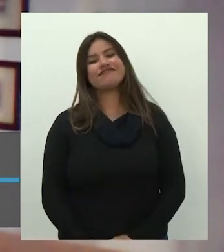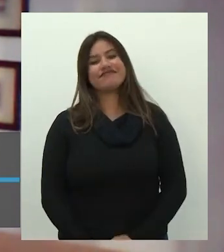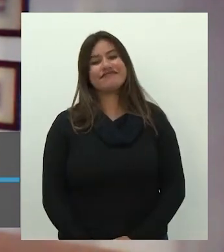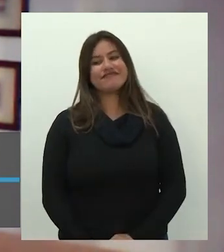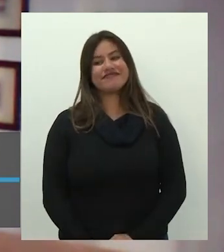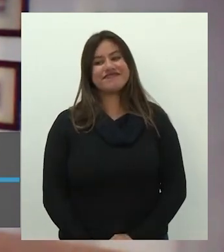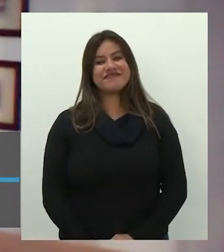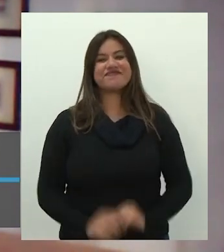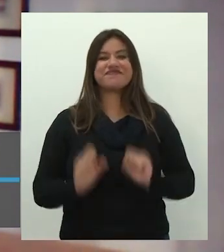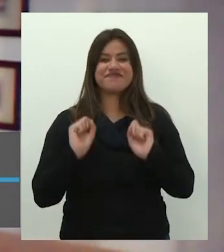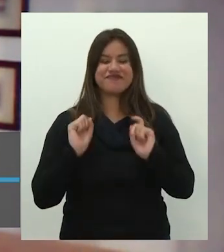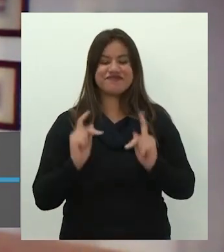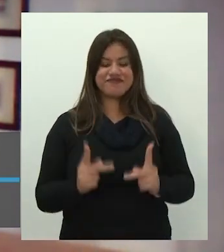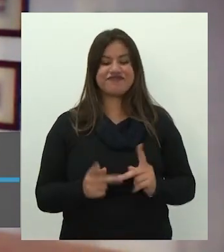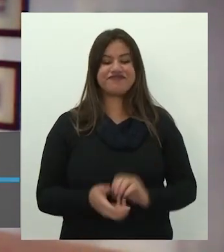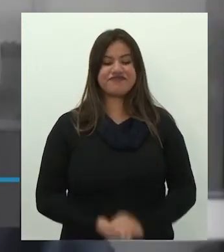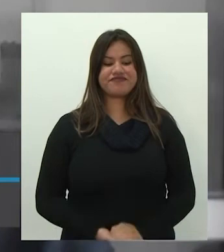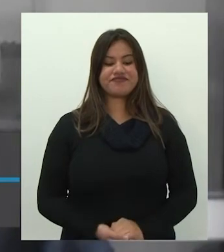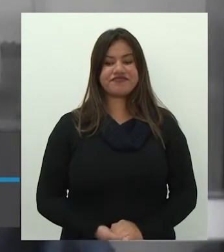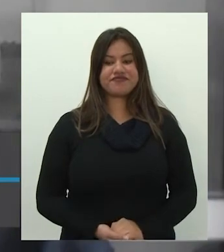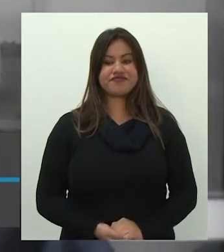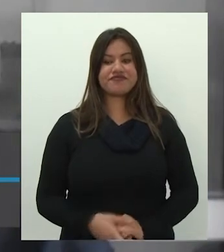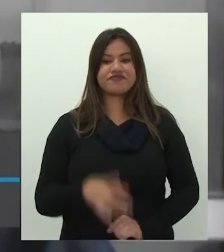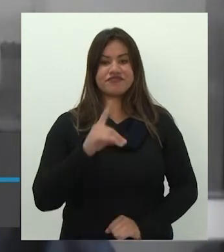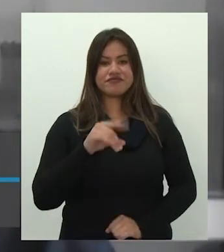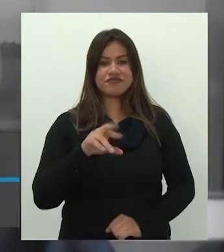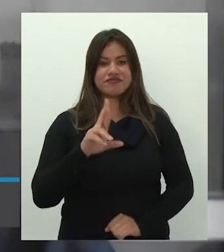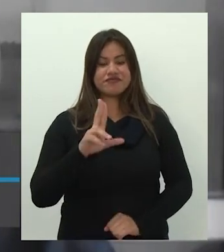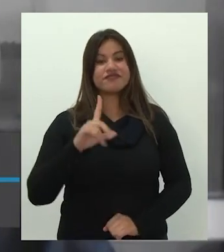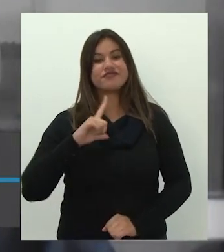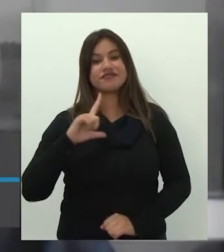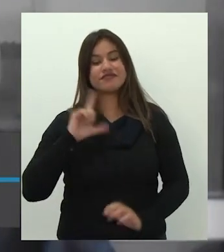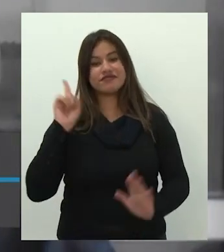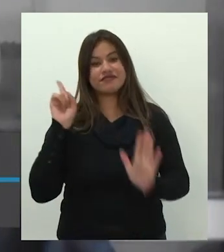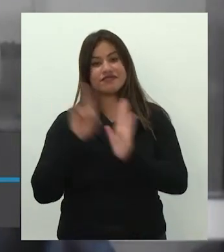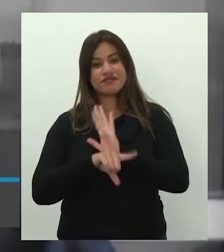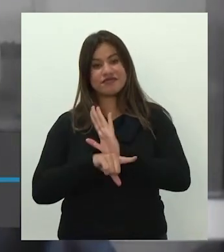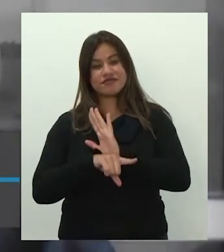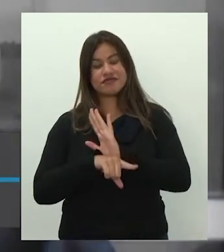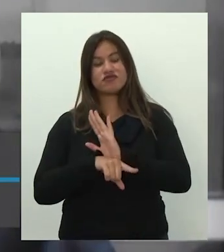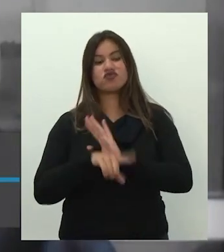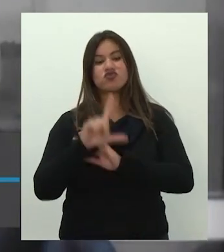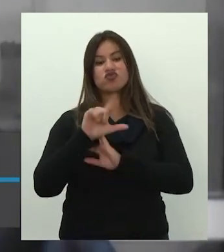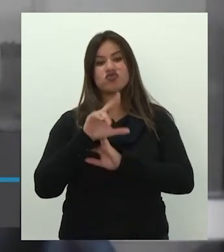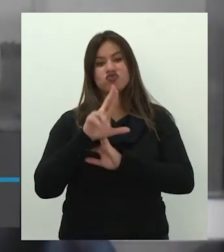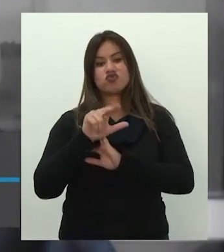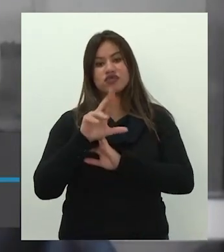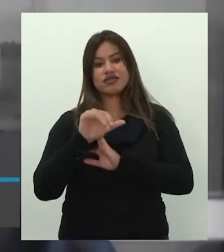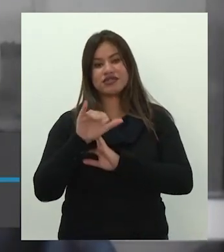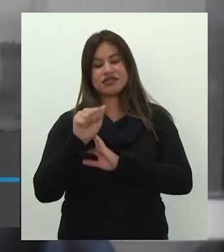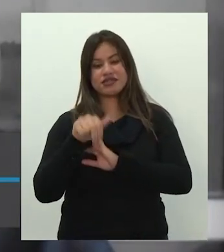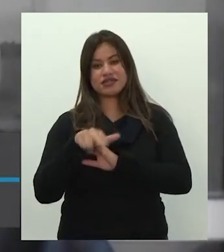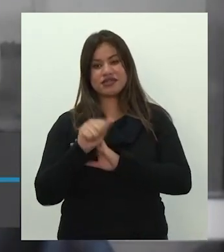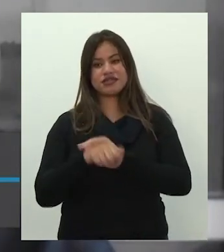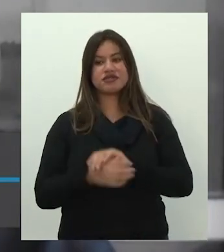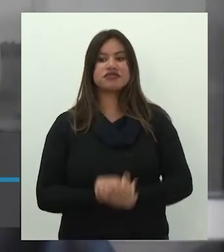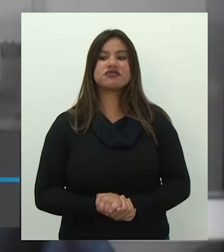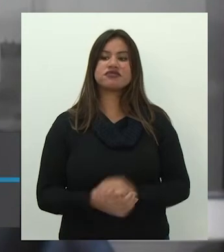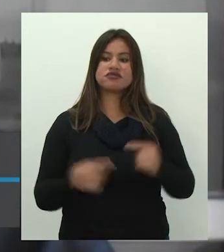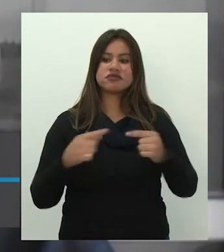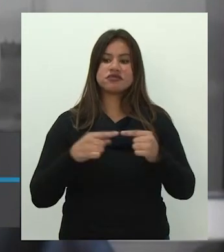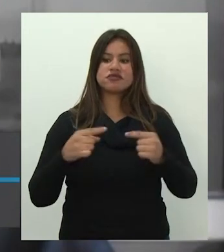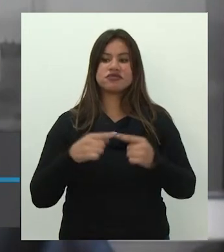Ok. Doutora Cláudia, eu também tenho aqui uma pergunta da professora Luciana. Acho que em relação com a